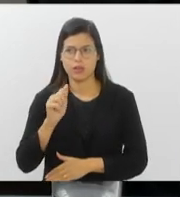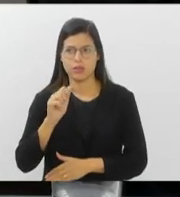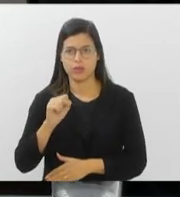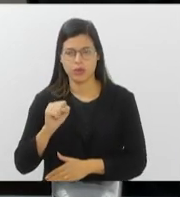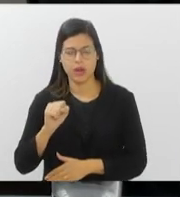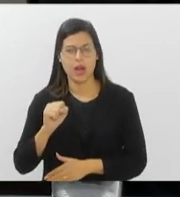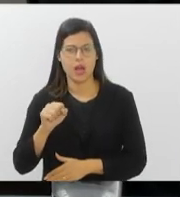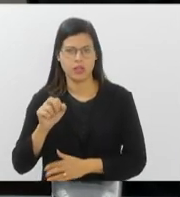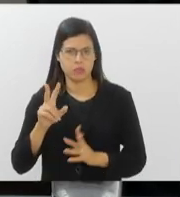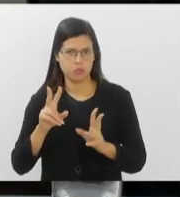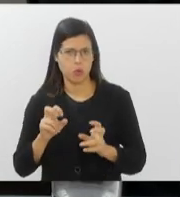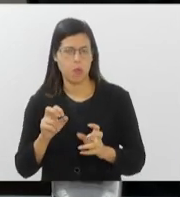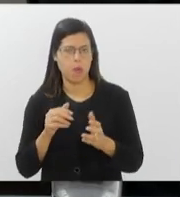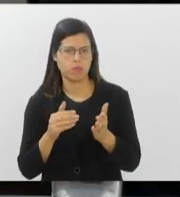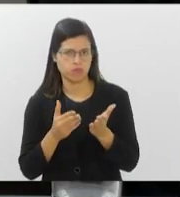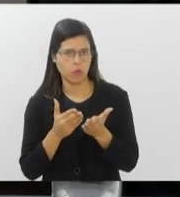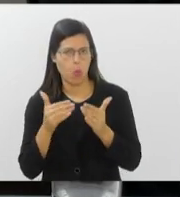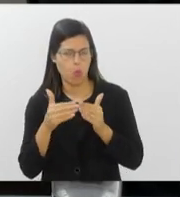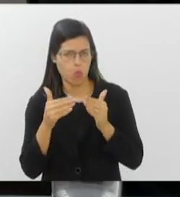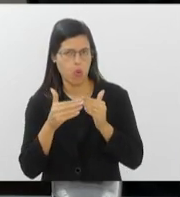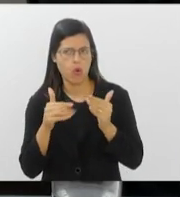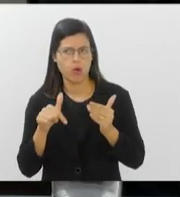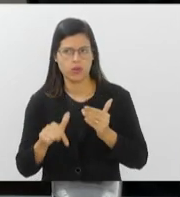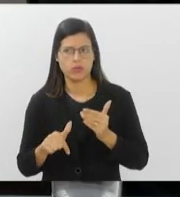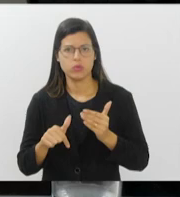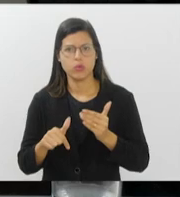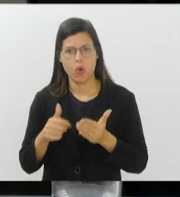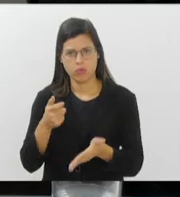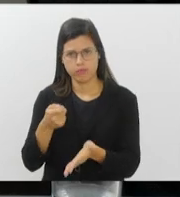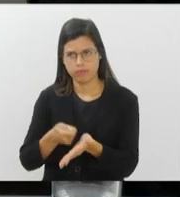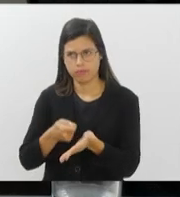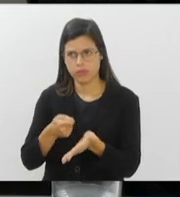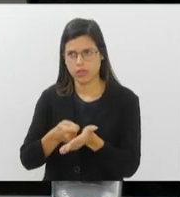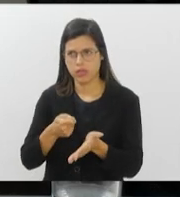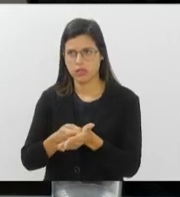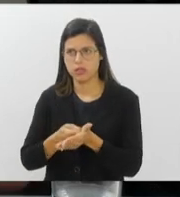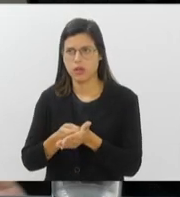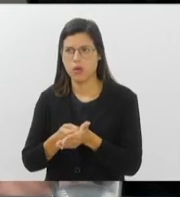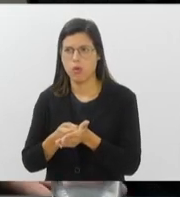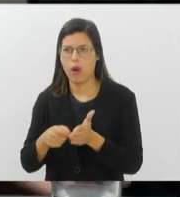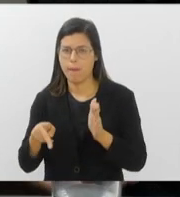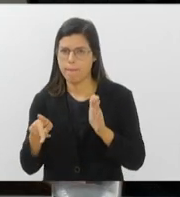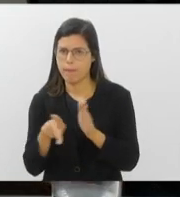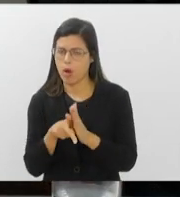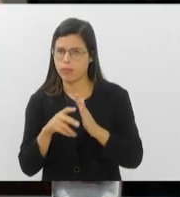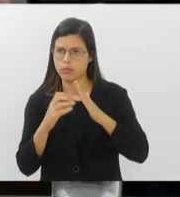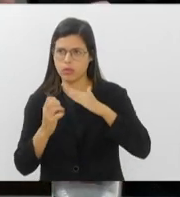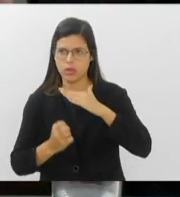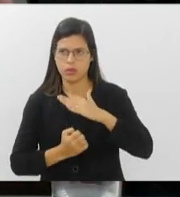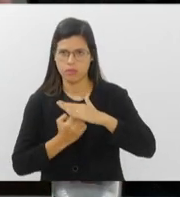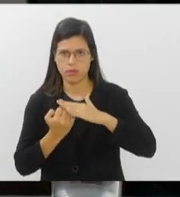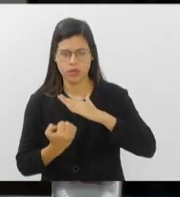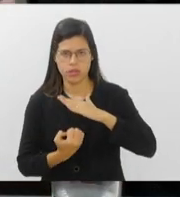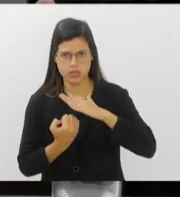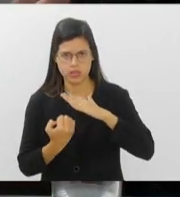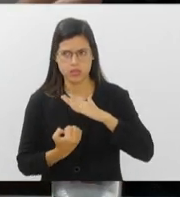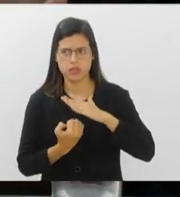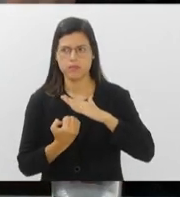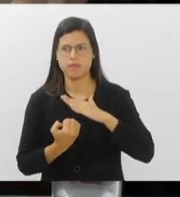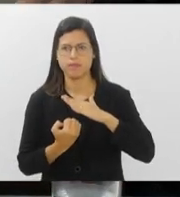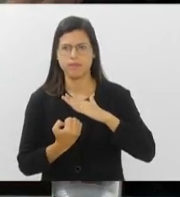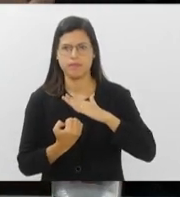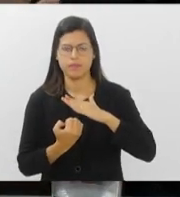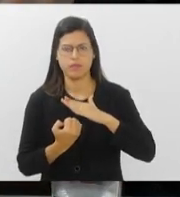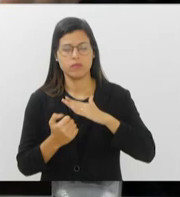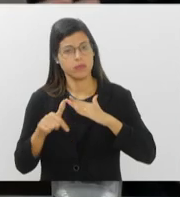Vossa Excelência, porque a obrigação é da concessionária. É nesse sentido o intuito da lei. Fruto das